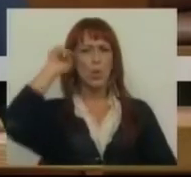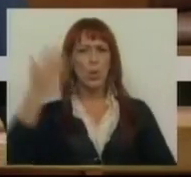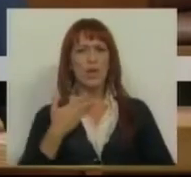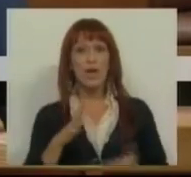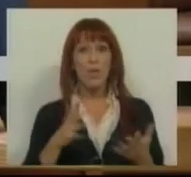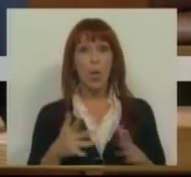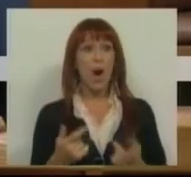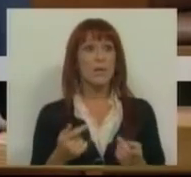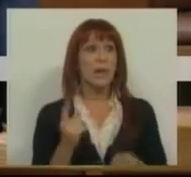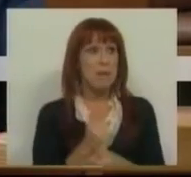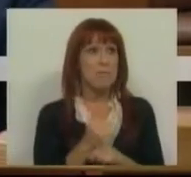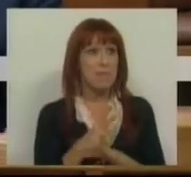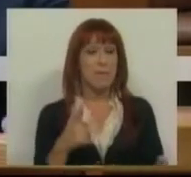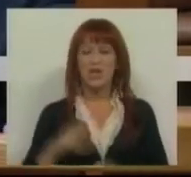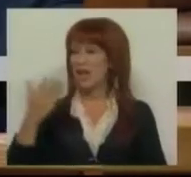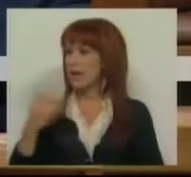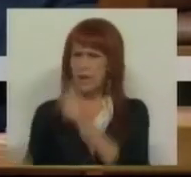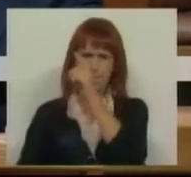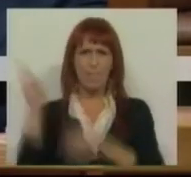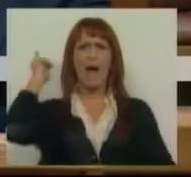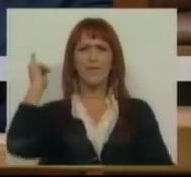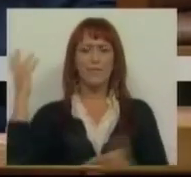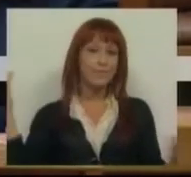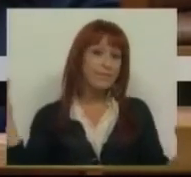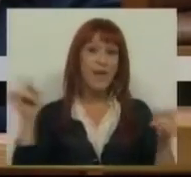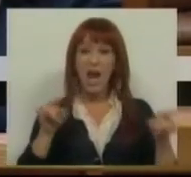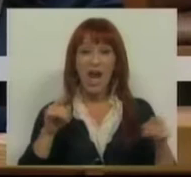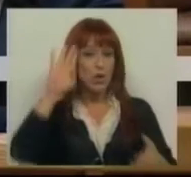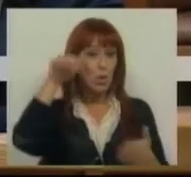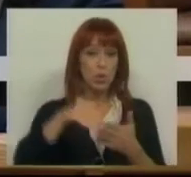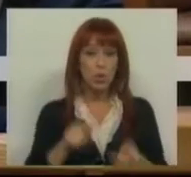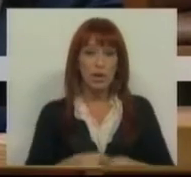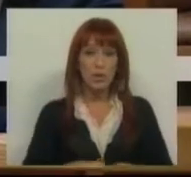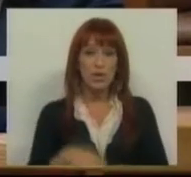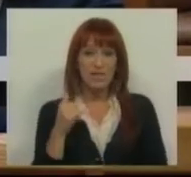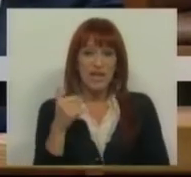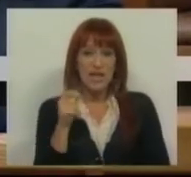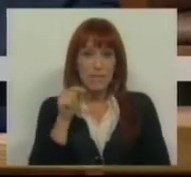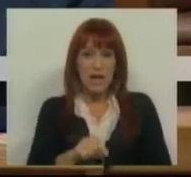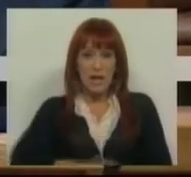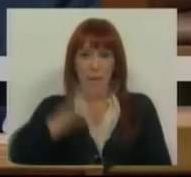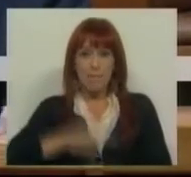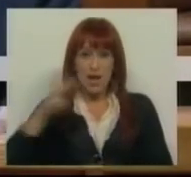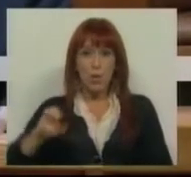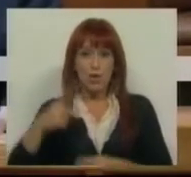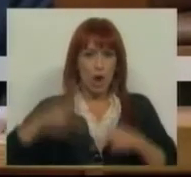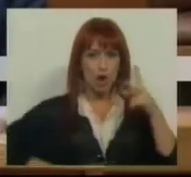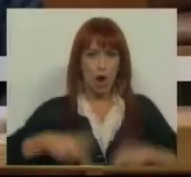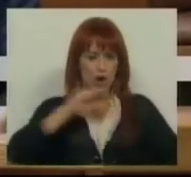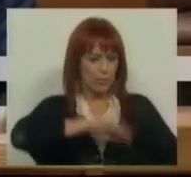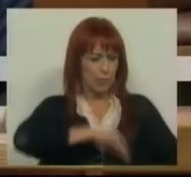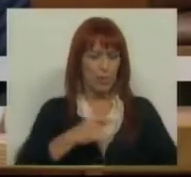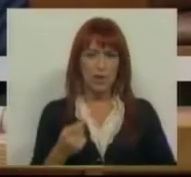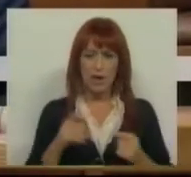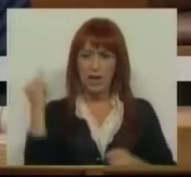déficit quase não se mexe e a dívida disparou. É este o resultado de 25 mil milhões de euros em cortes salariais